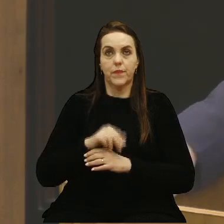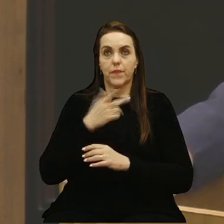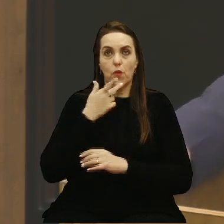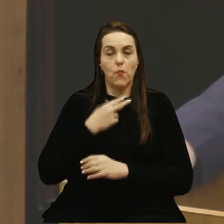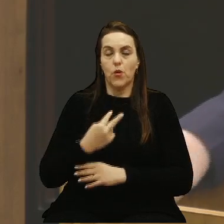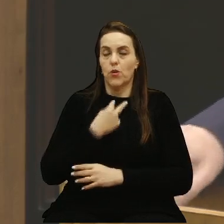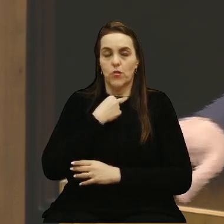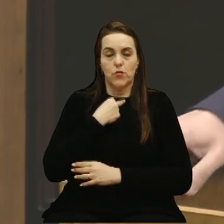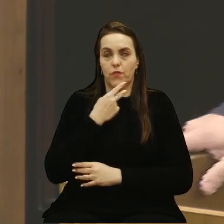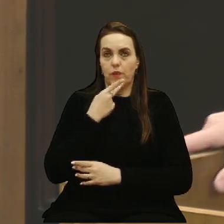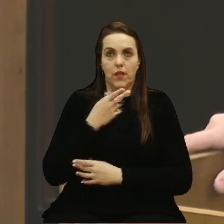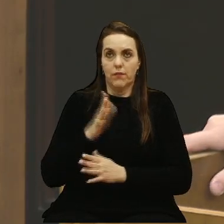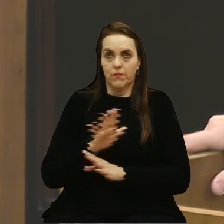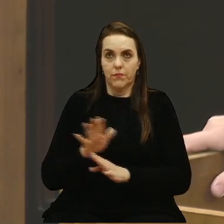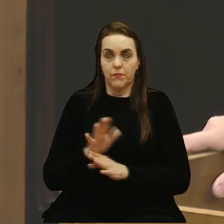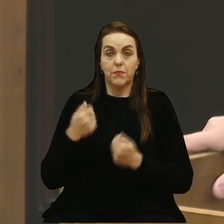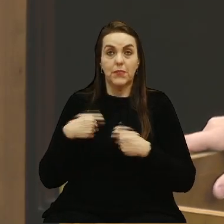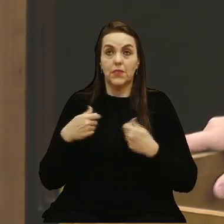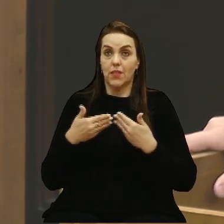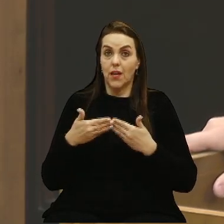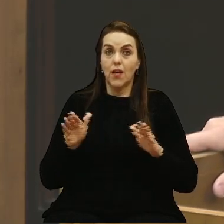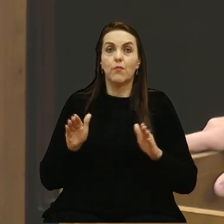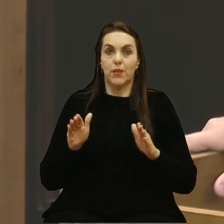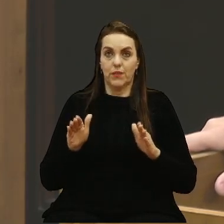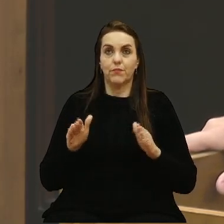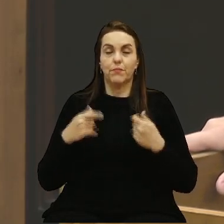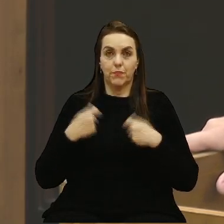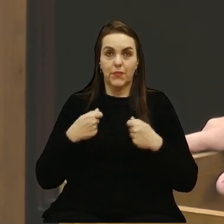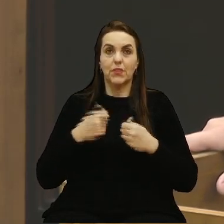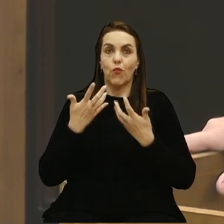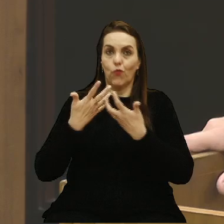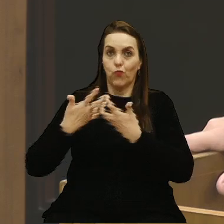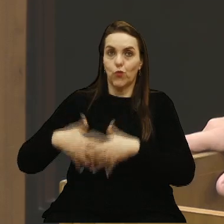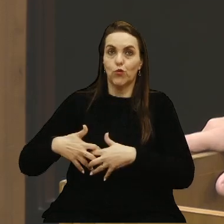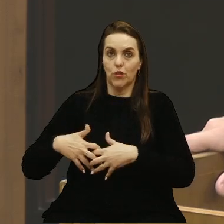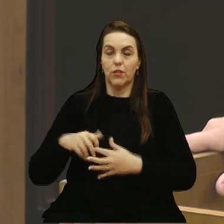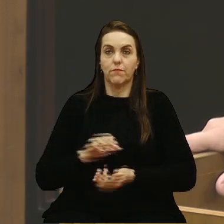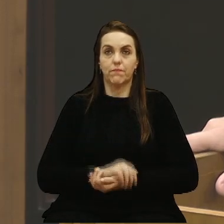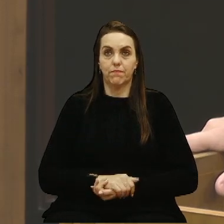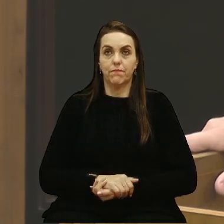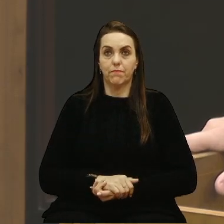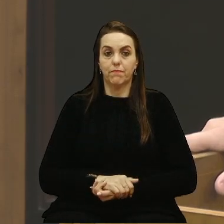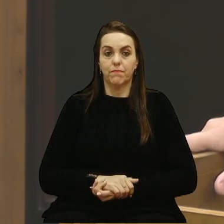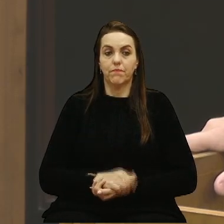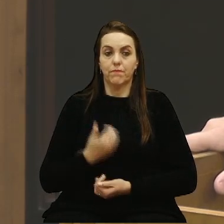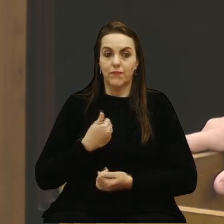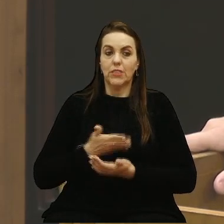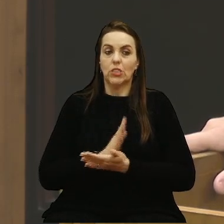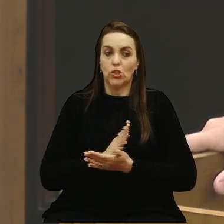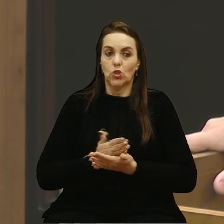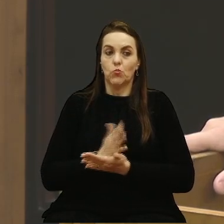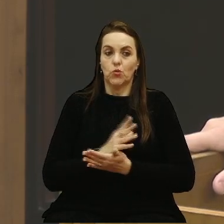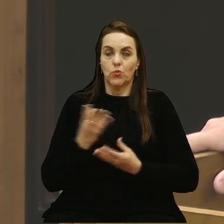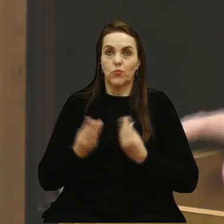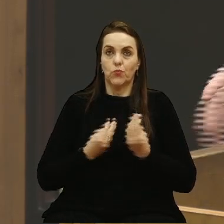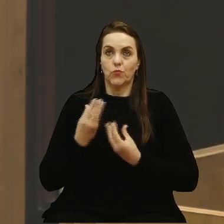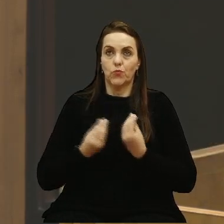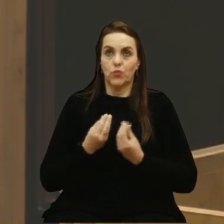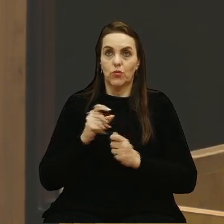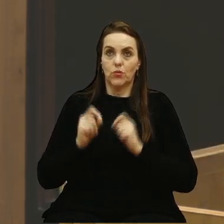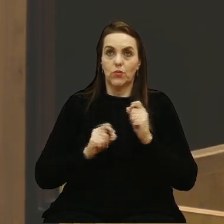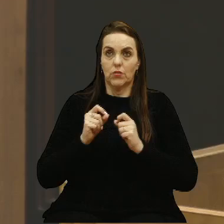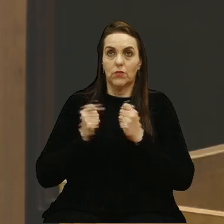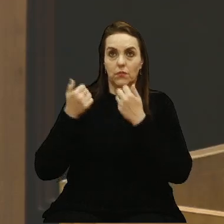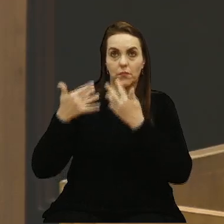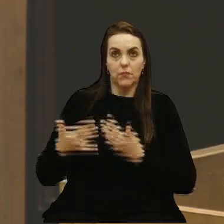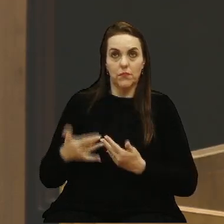ele precisa ficar aberto. E ele precisa funcionar. E me incomodou em parcela significativa a fala do vereador